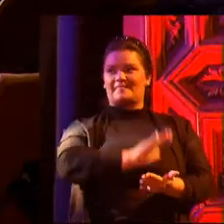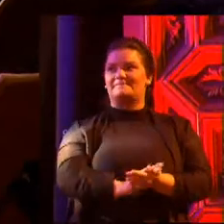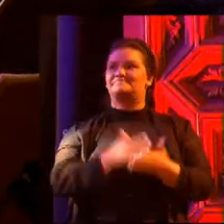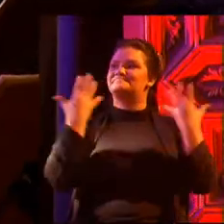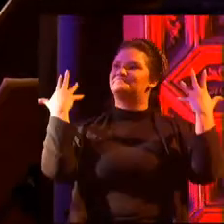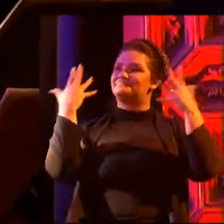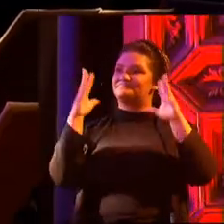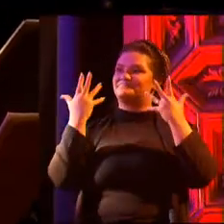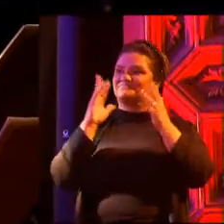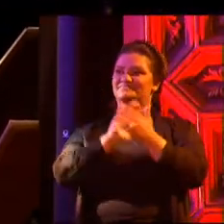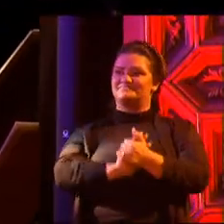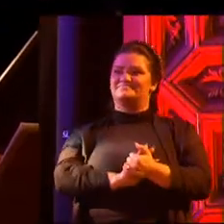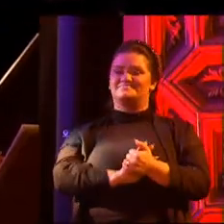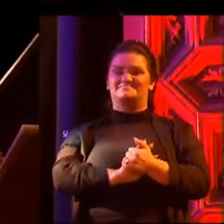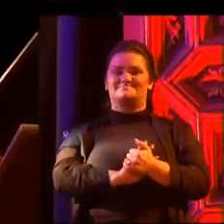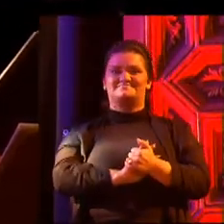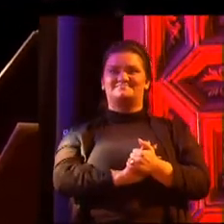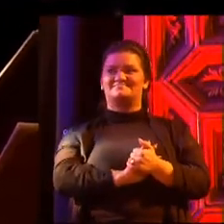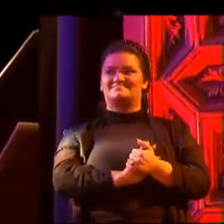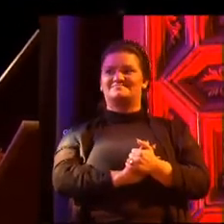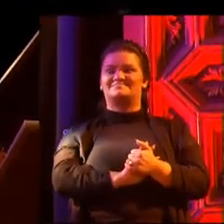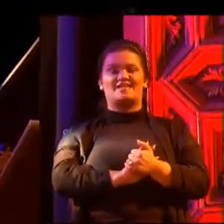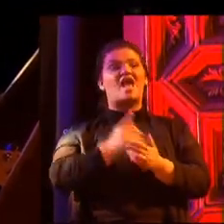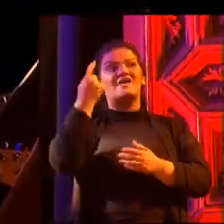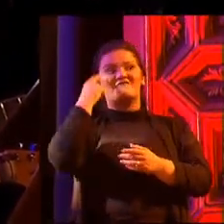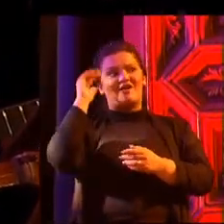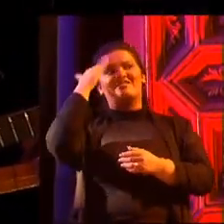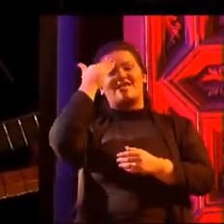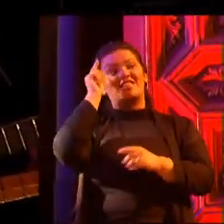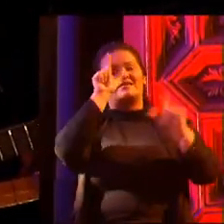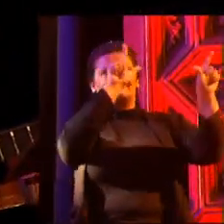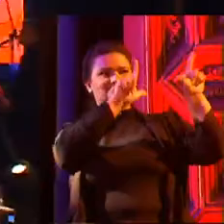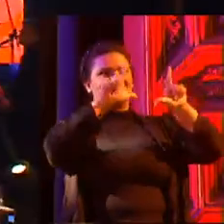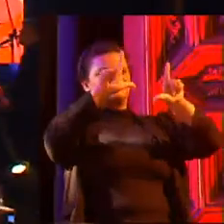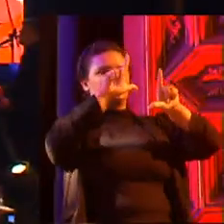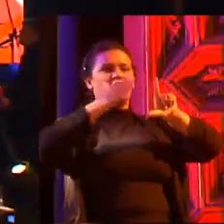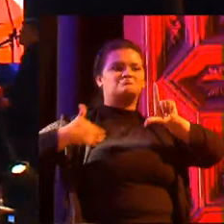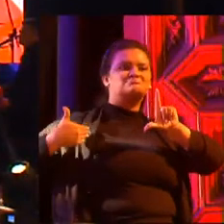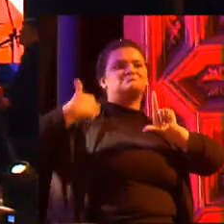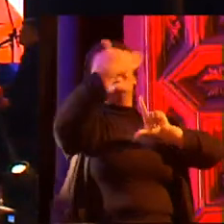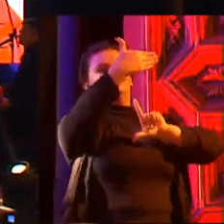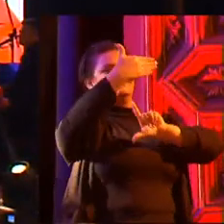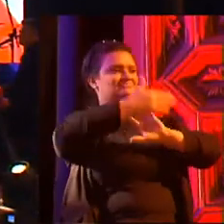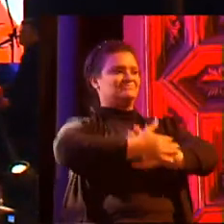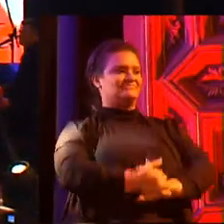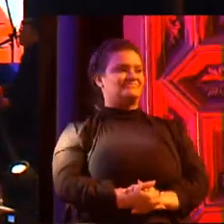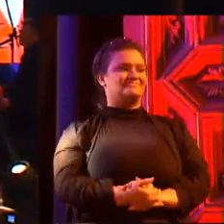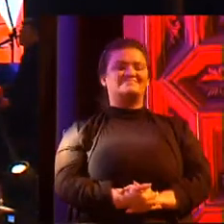Parabéns, meu querido. Eles vão entender que eles estão assistindo. Avante!